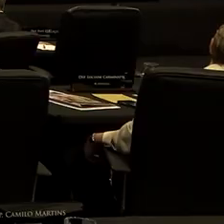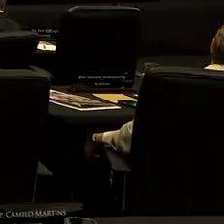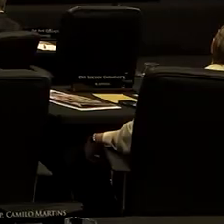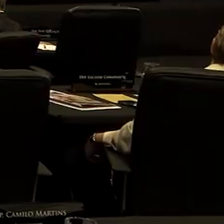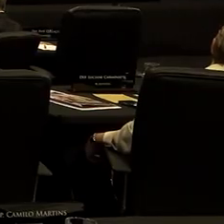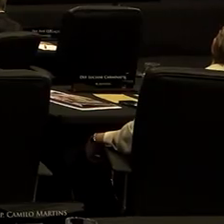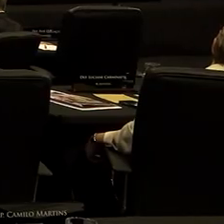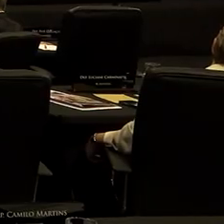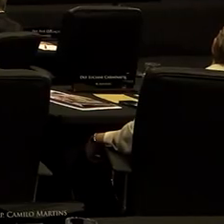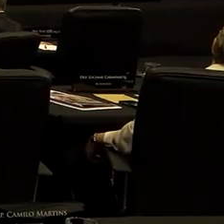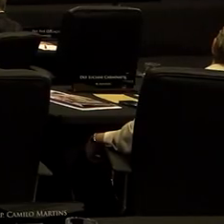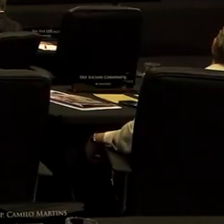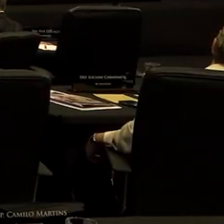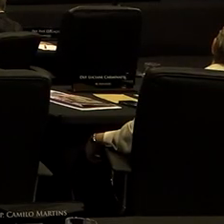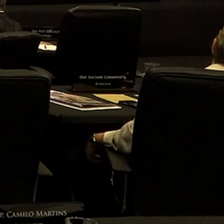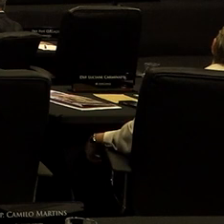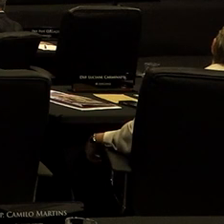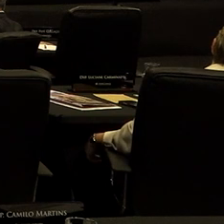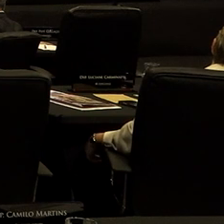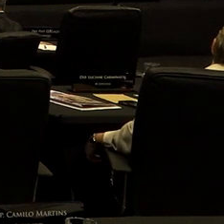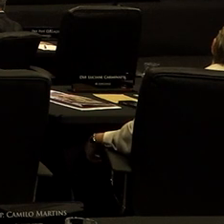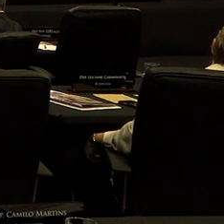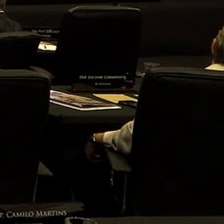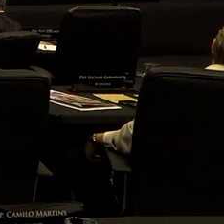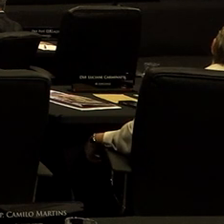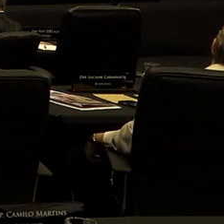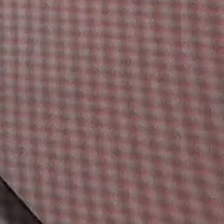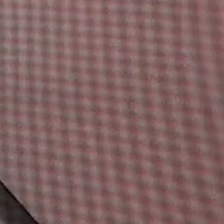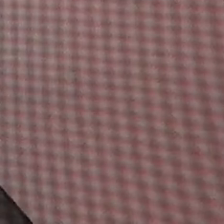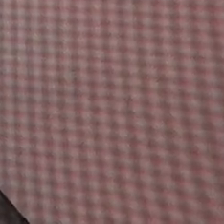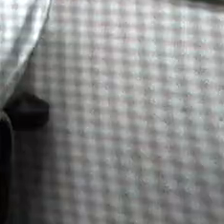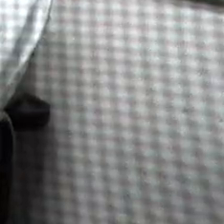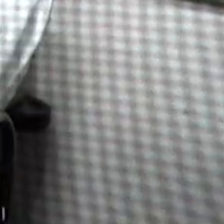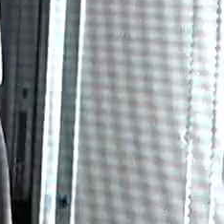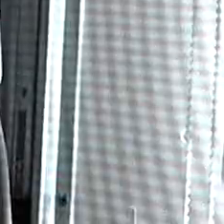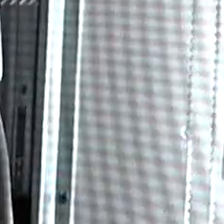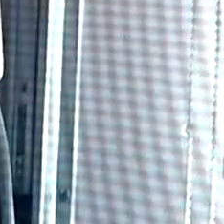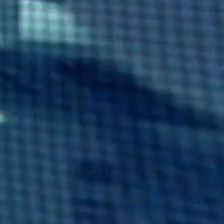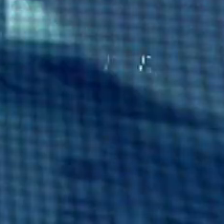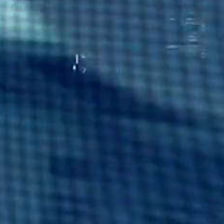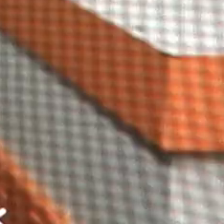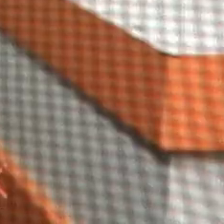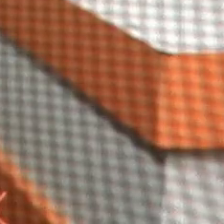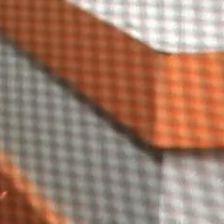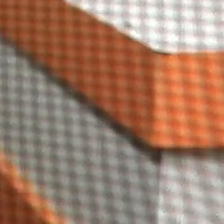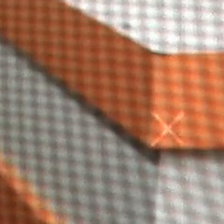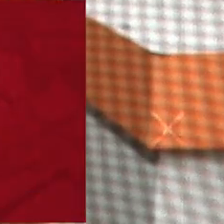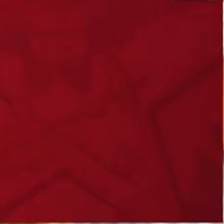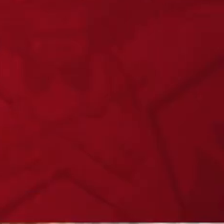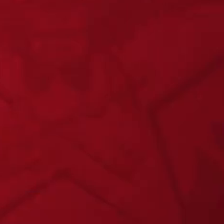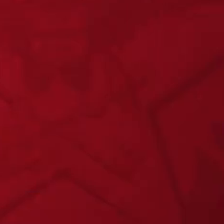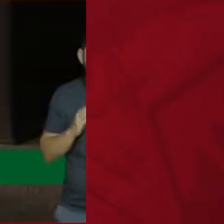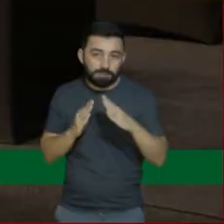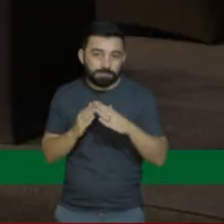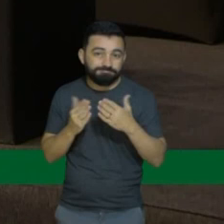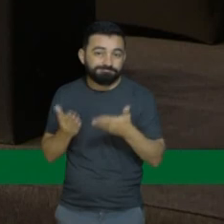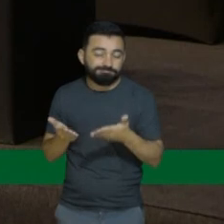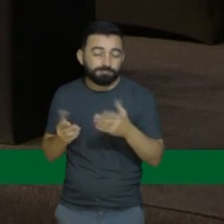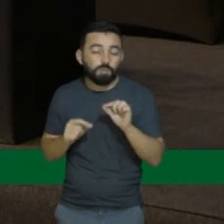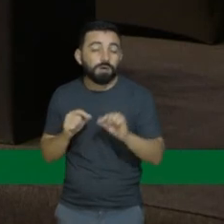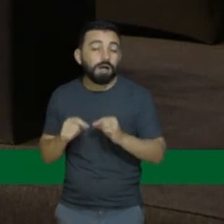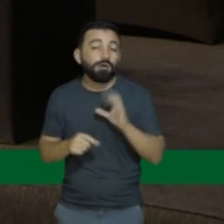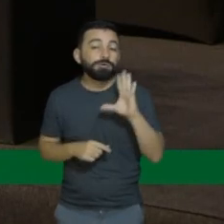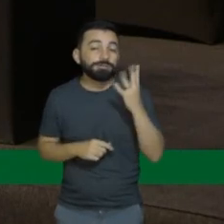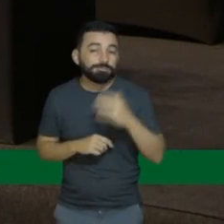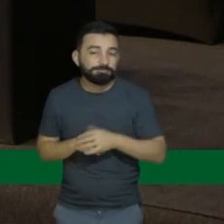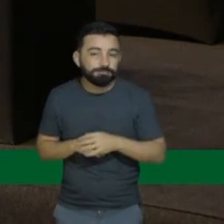Gontarski, apresentou um vídeo do trabalho realizado em Itajaí e pediu apoio à instituição. Nós